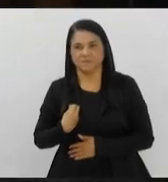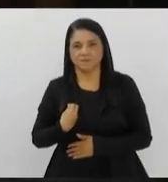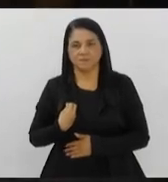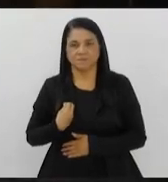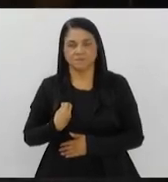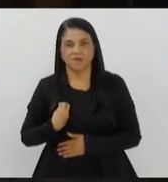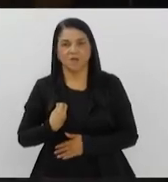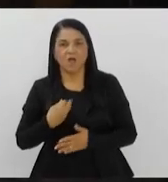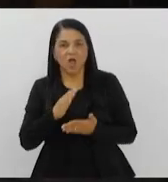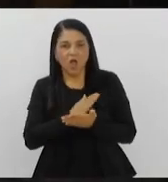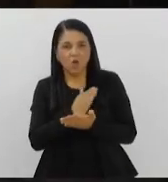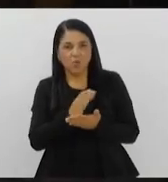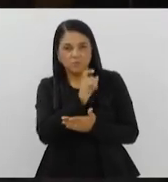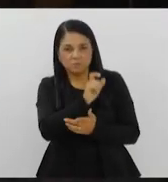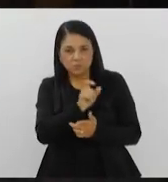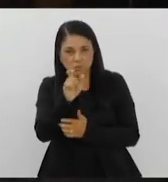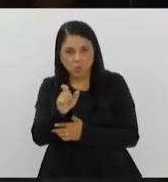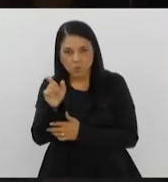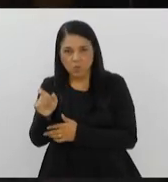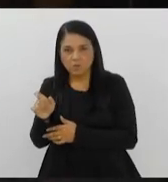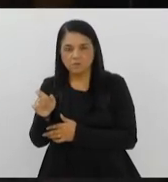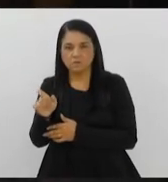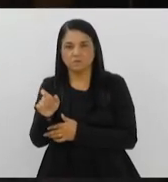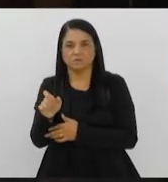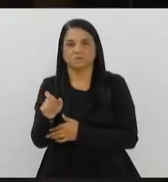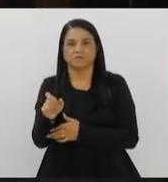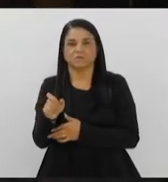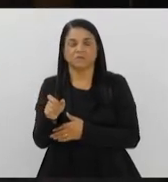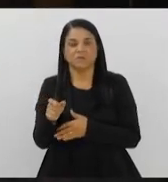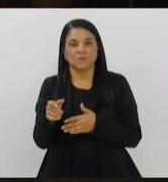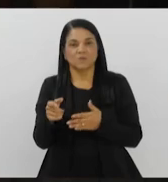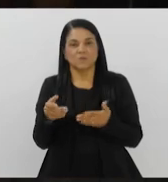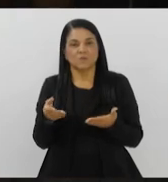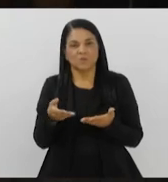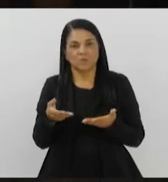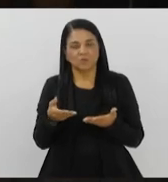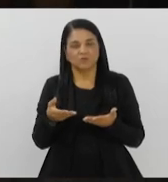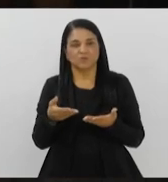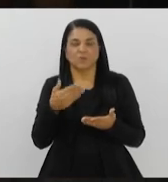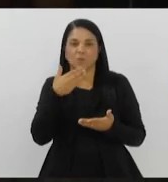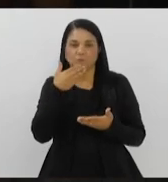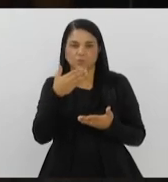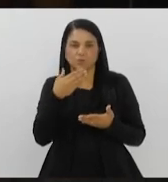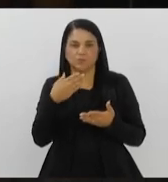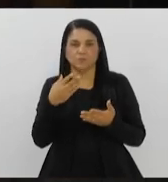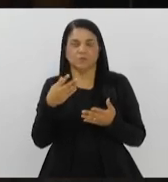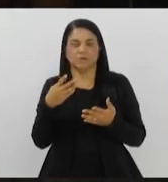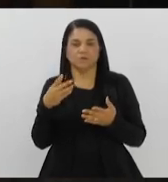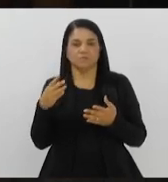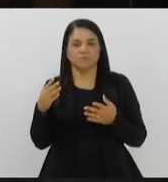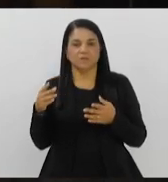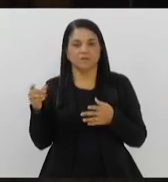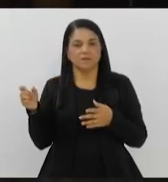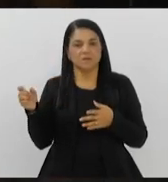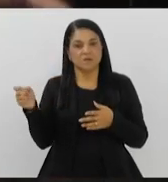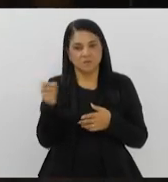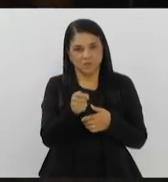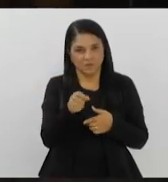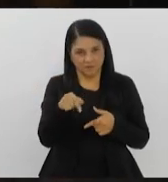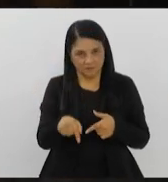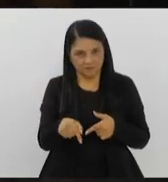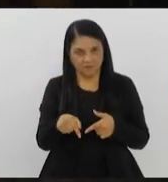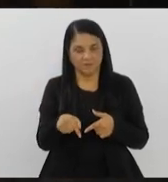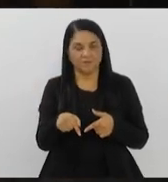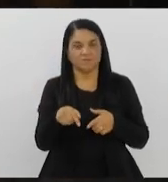de algumas pessoas que estão aqui na nossa... Eu pedi para colocá-los aqui dentro do plenário, porque são